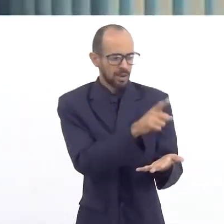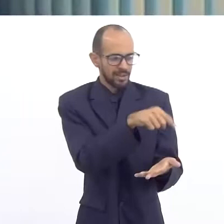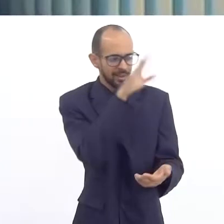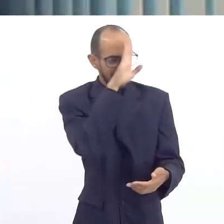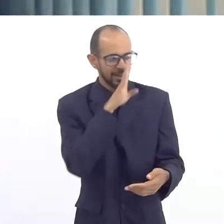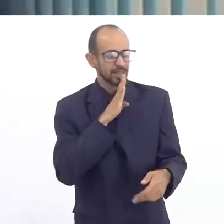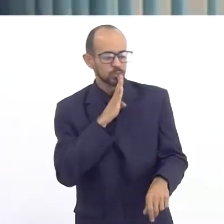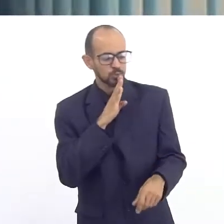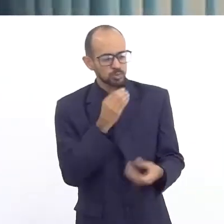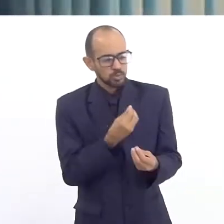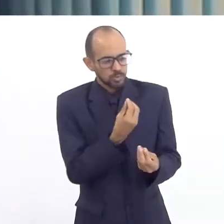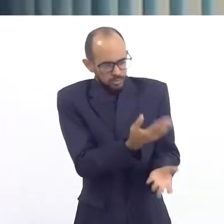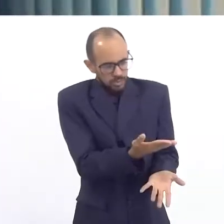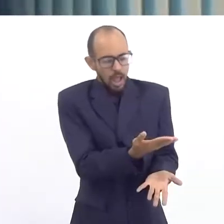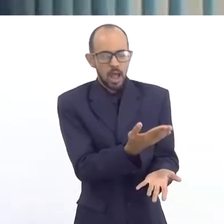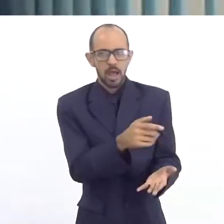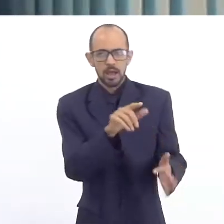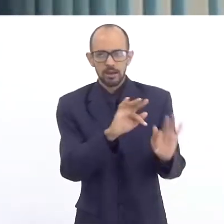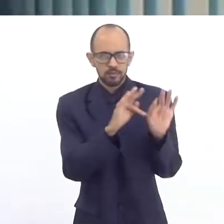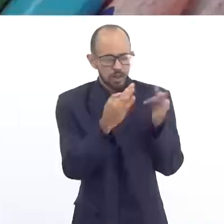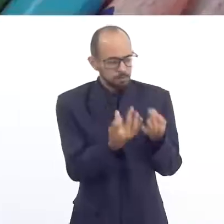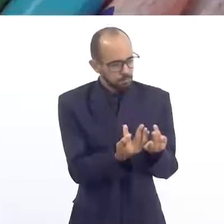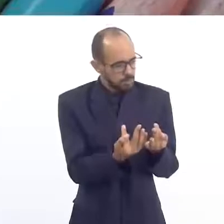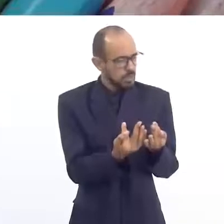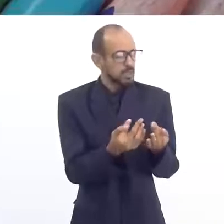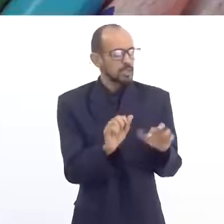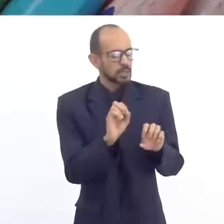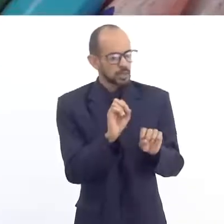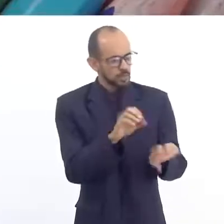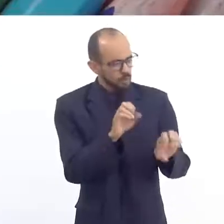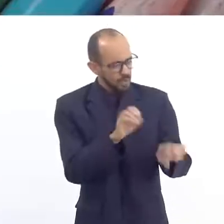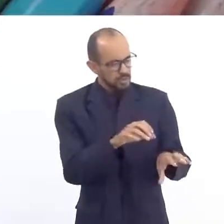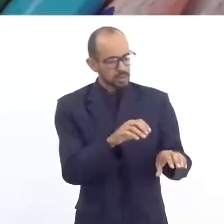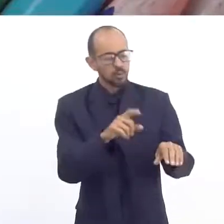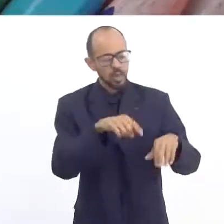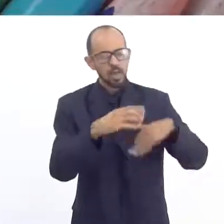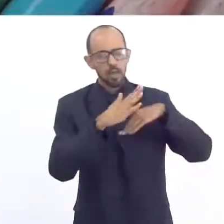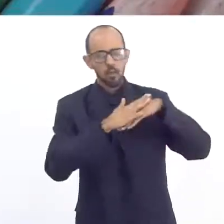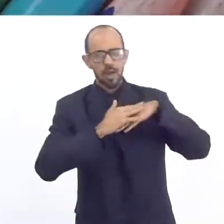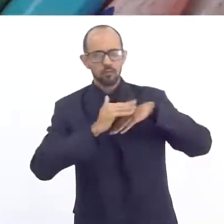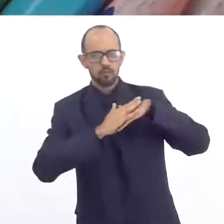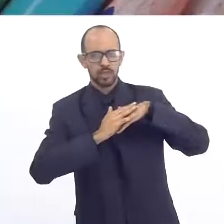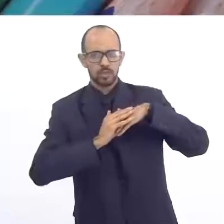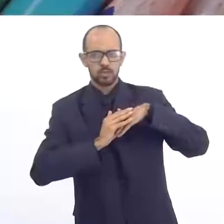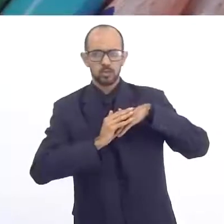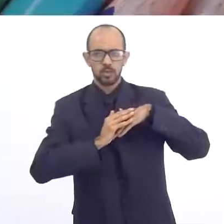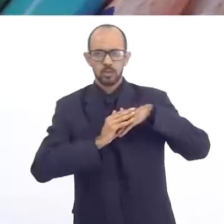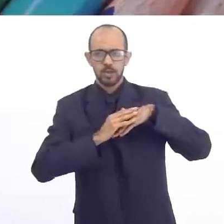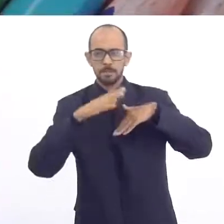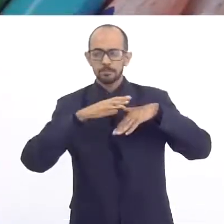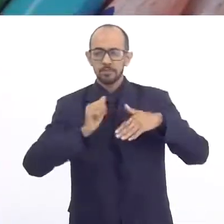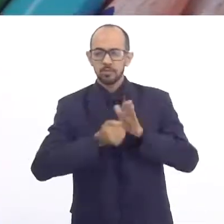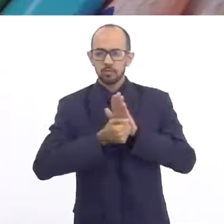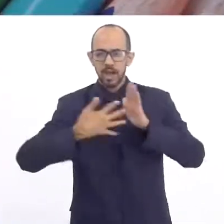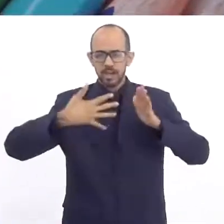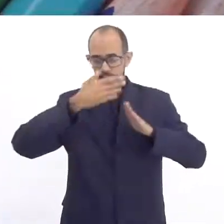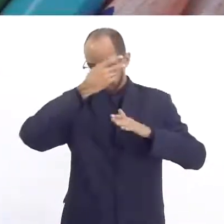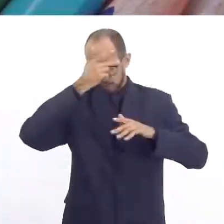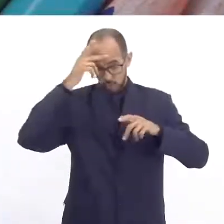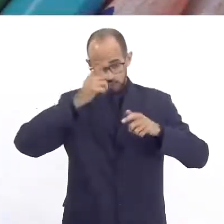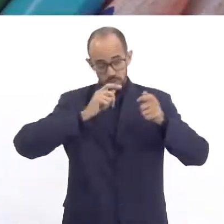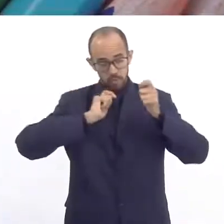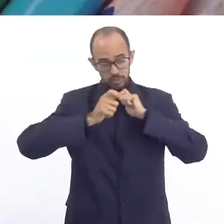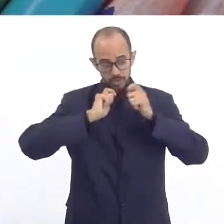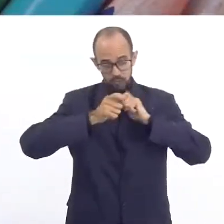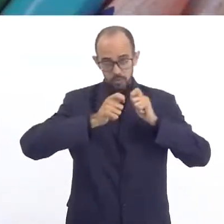doa. Então, na família, na educação, o principal é o afeto. Eu vejo, assim, os entrevistados, muita gente